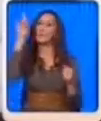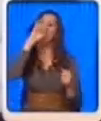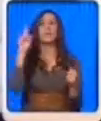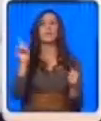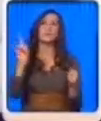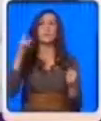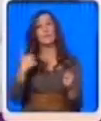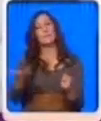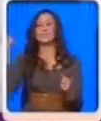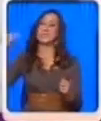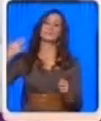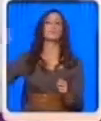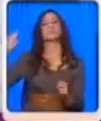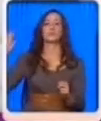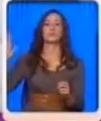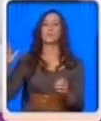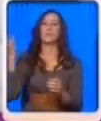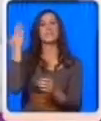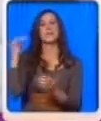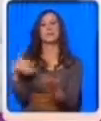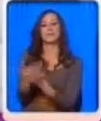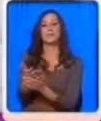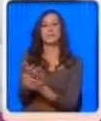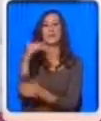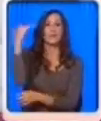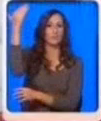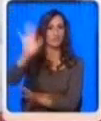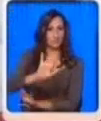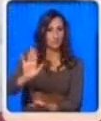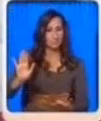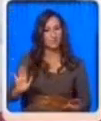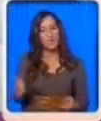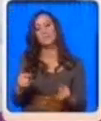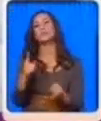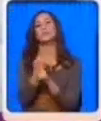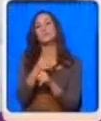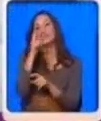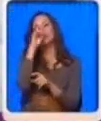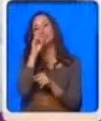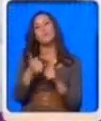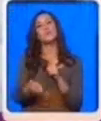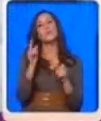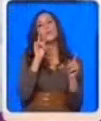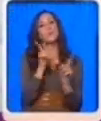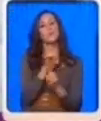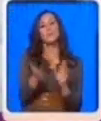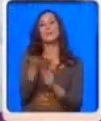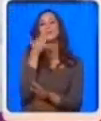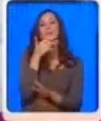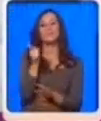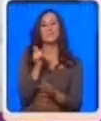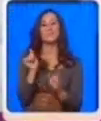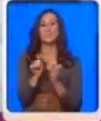claro, é passado. Passado não dá futuro. Está feito. Mas é das coisas que me lembro que melhor música tem. É verdade. Ah, isso é